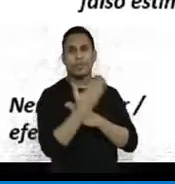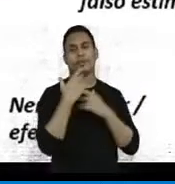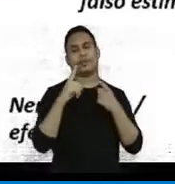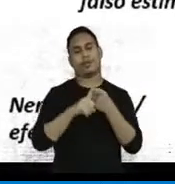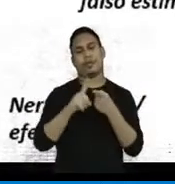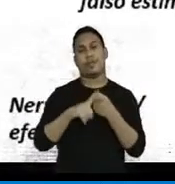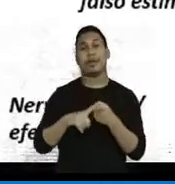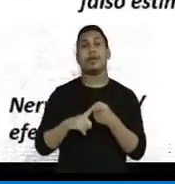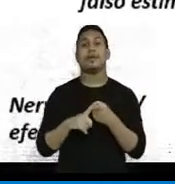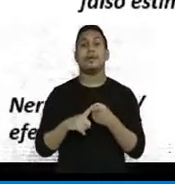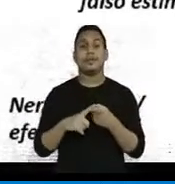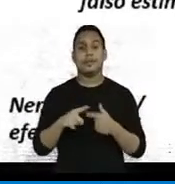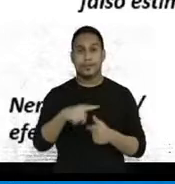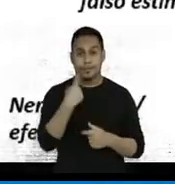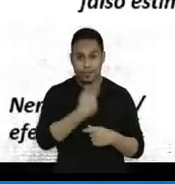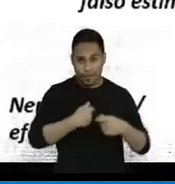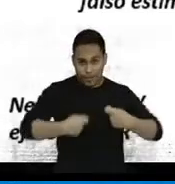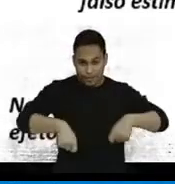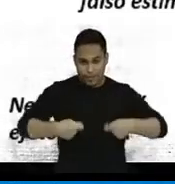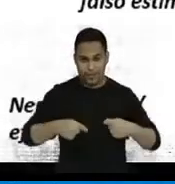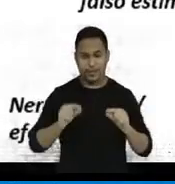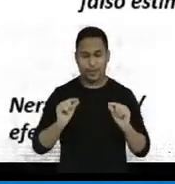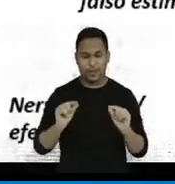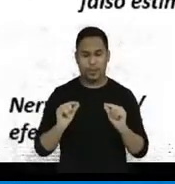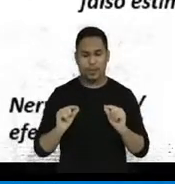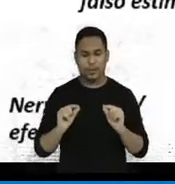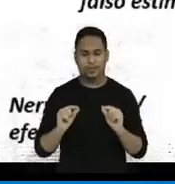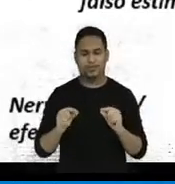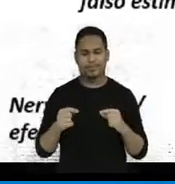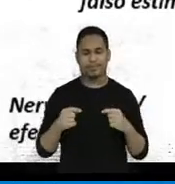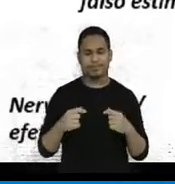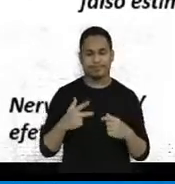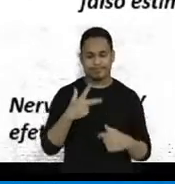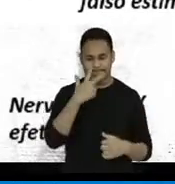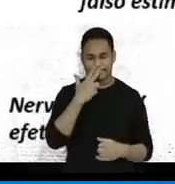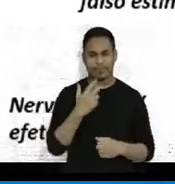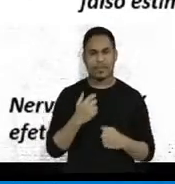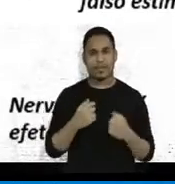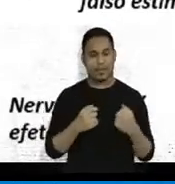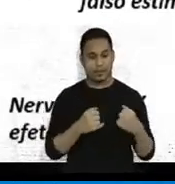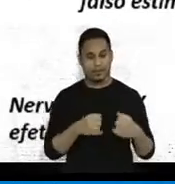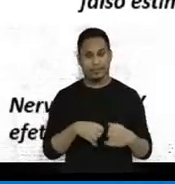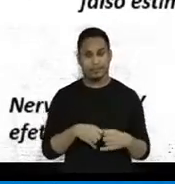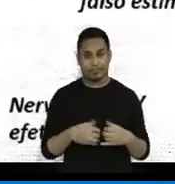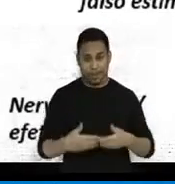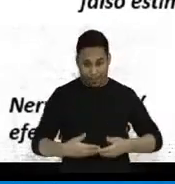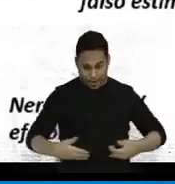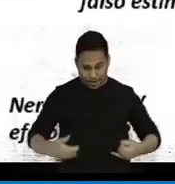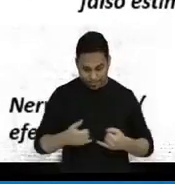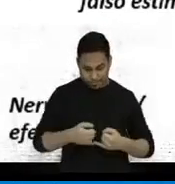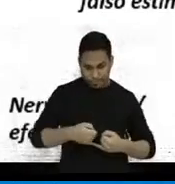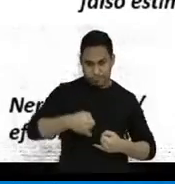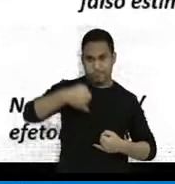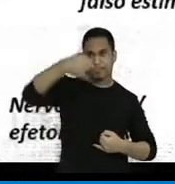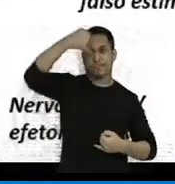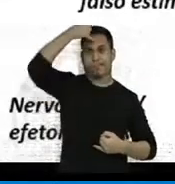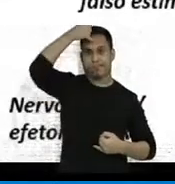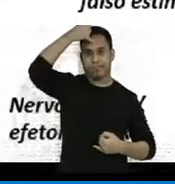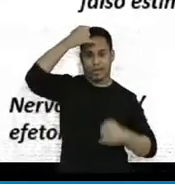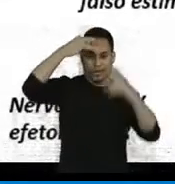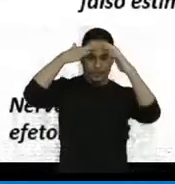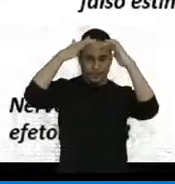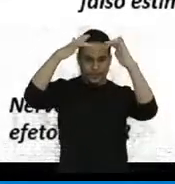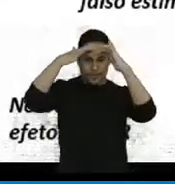nesse fio que conecta a periferia ao meu cérebro é o GABA. O GABA é uma outra substância que o nosso